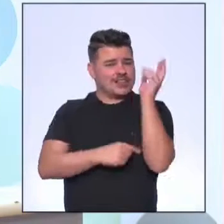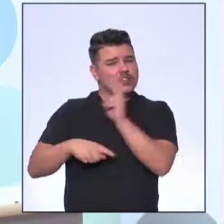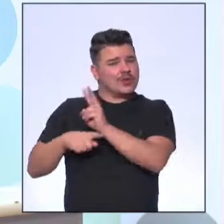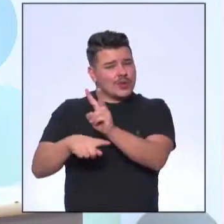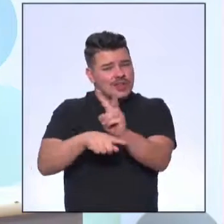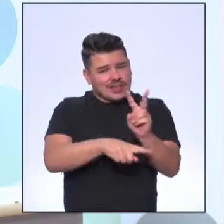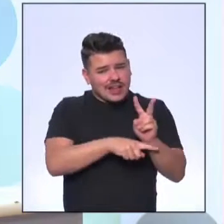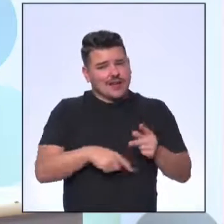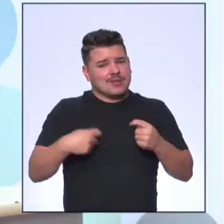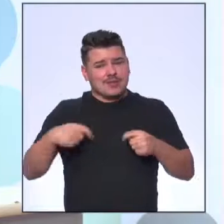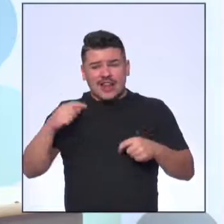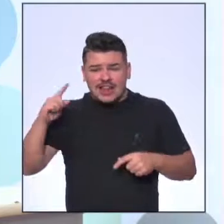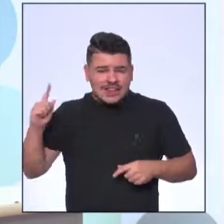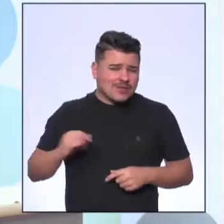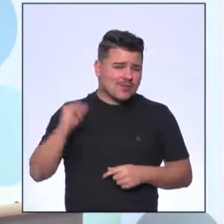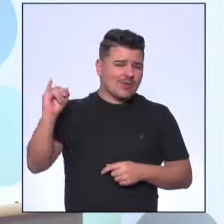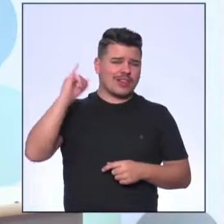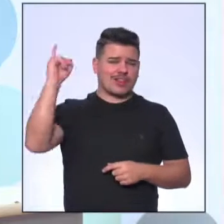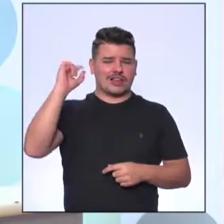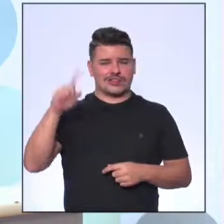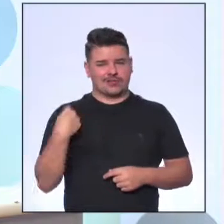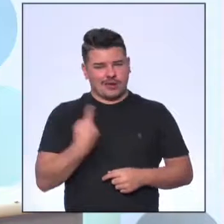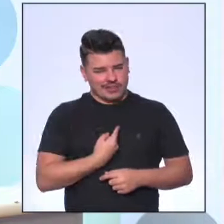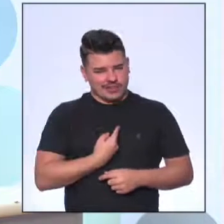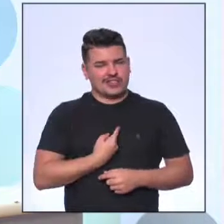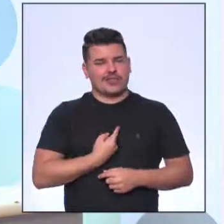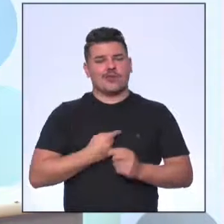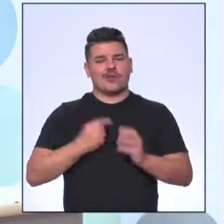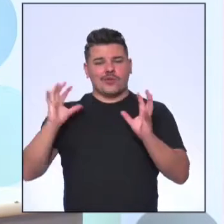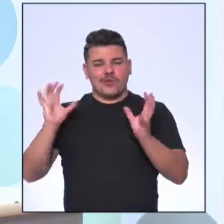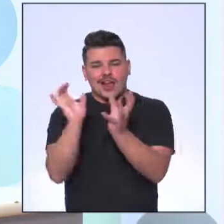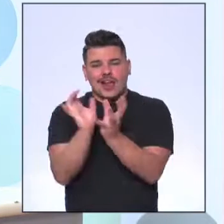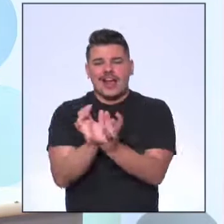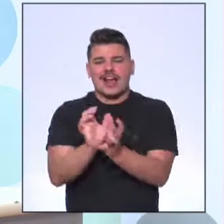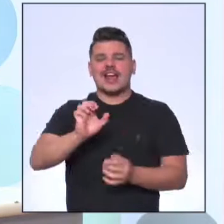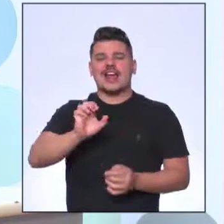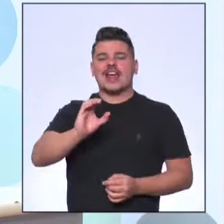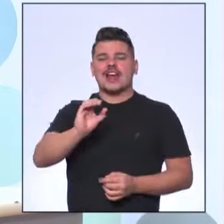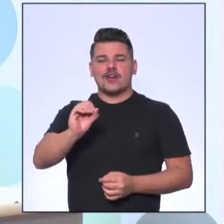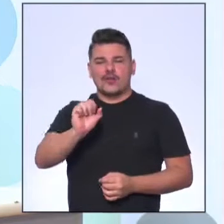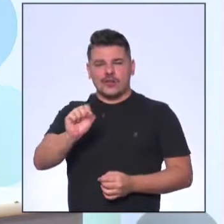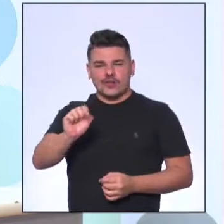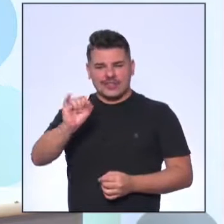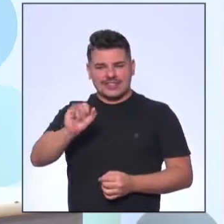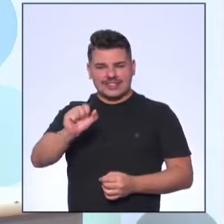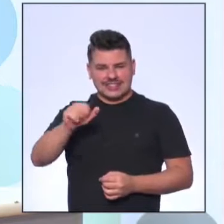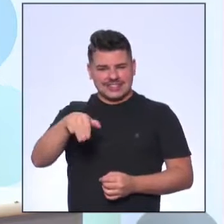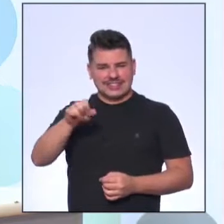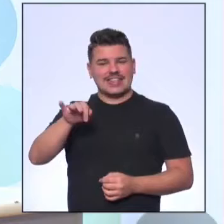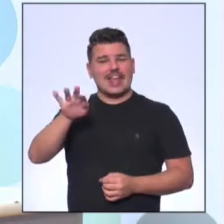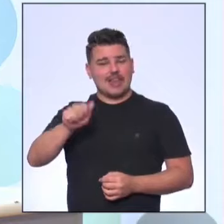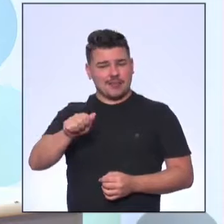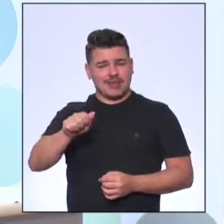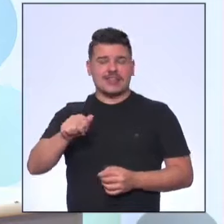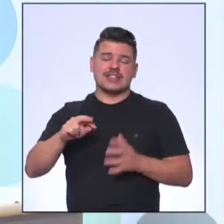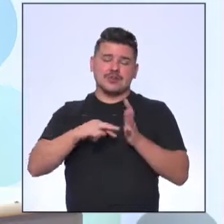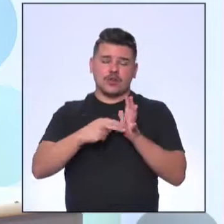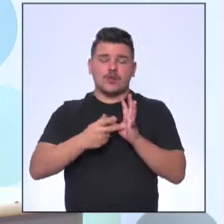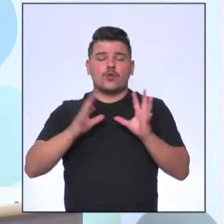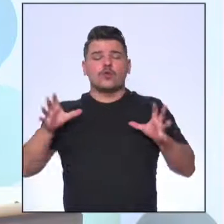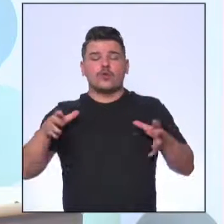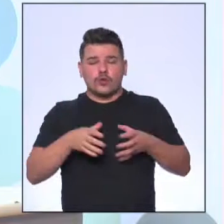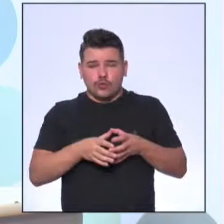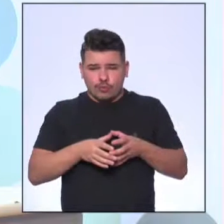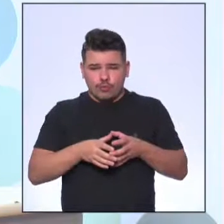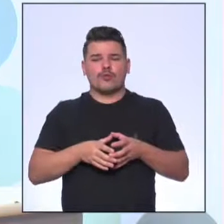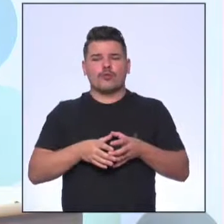gente. Tá? Então, o que forma um ecossistema? Né, quando perguntarem para vocês, eu falo de uma comunidade biológica, mais